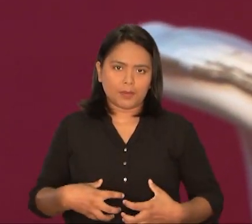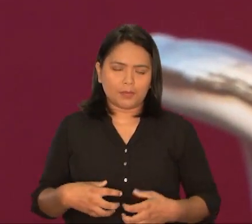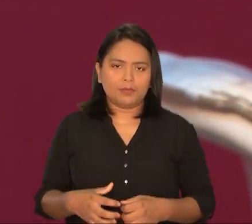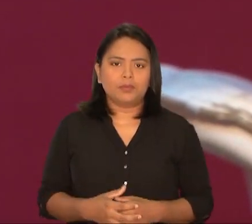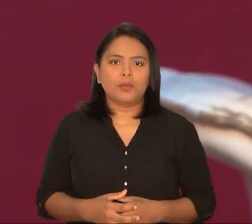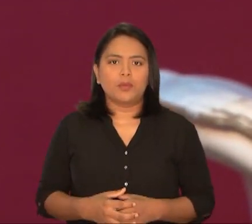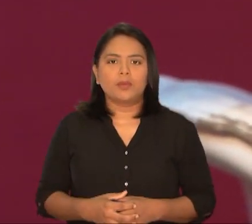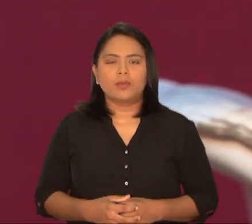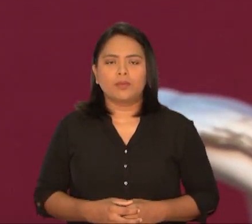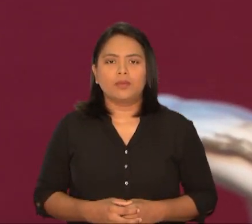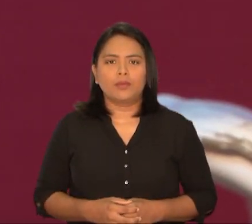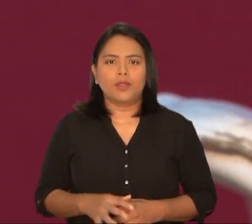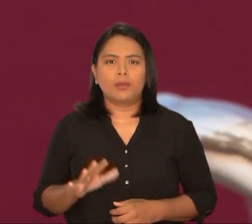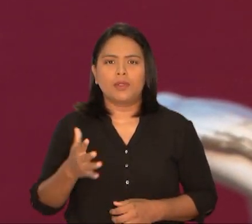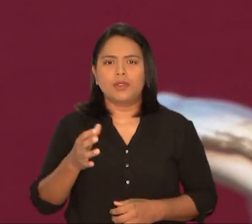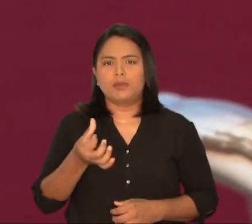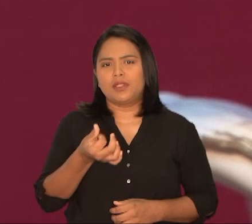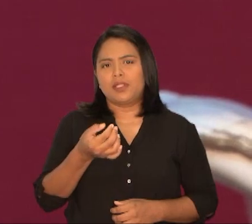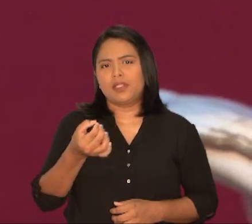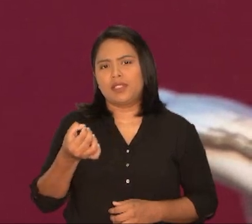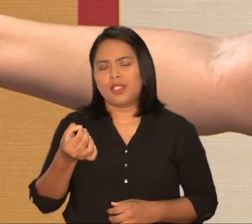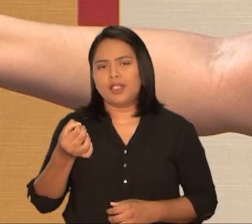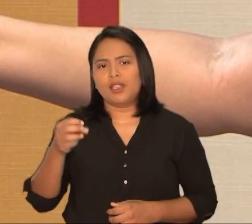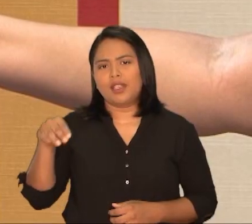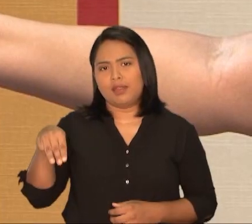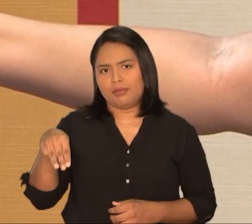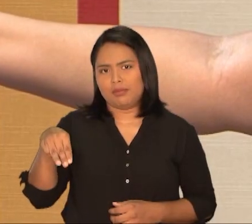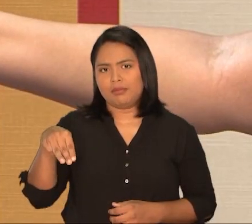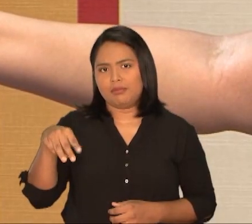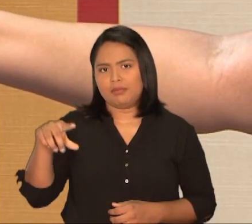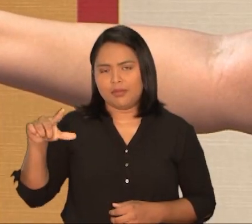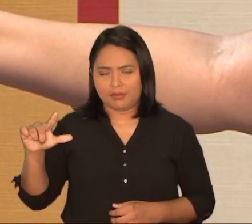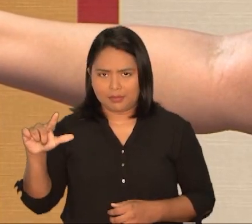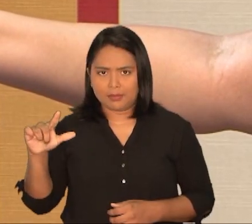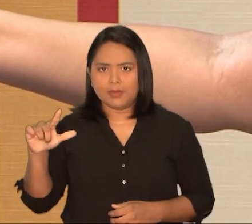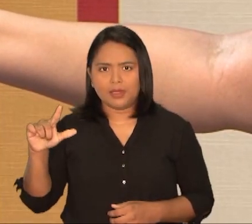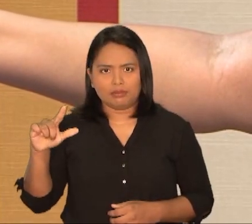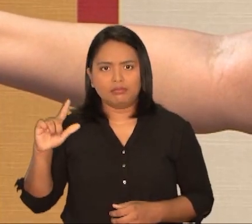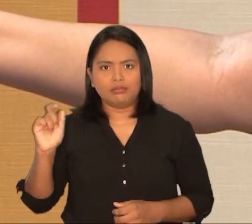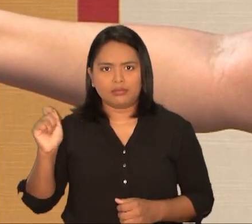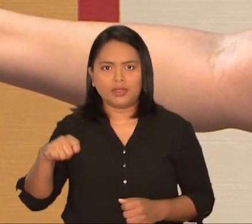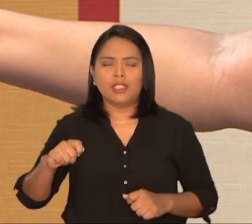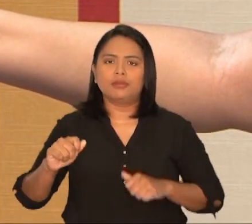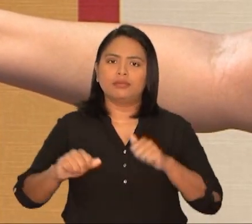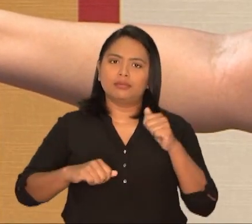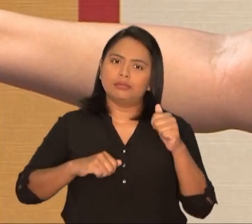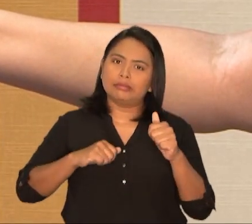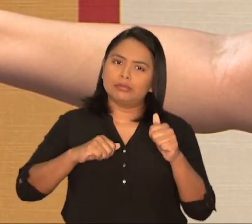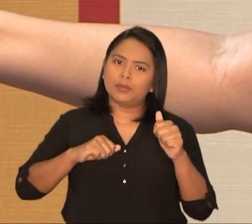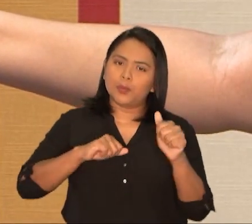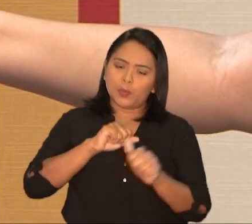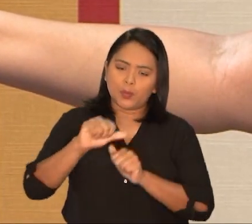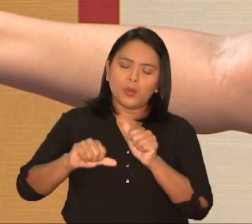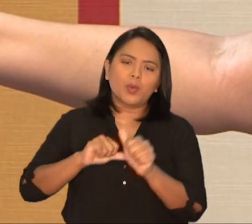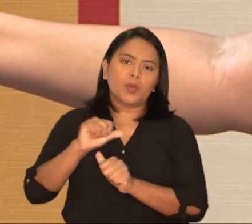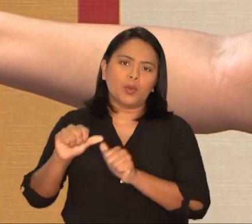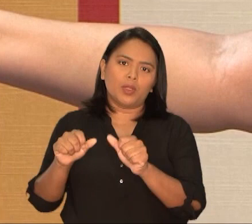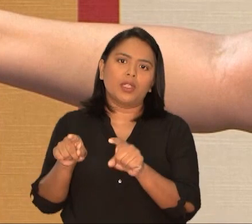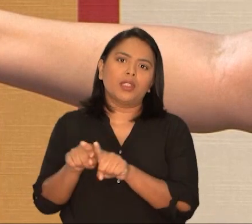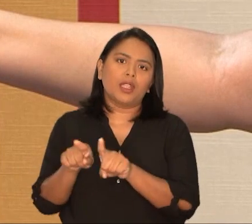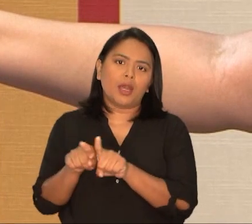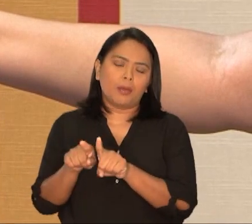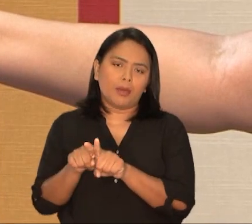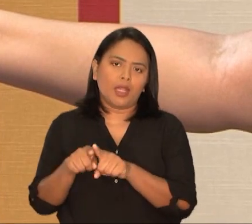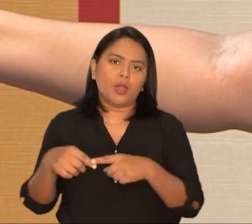um estômago do bebê ali por volta de 60 ml. Então, a gente vê como que progride e evolui. E, consequentemente, a produção também acompanha